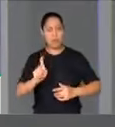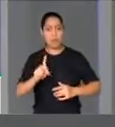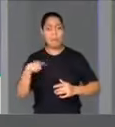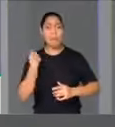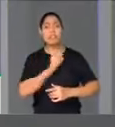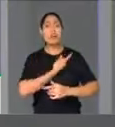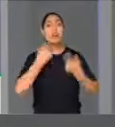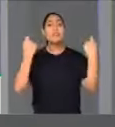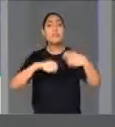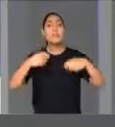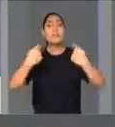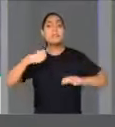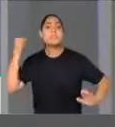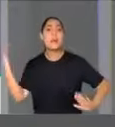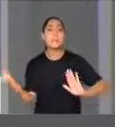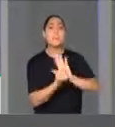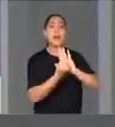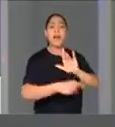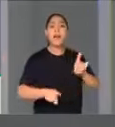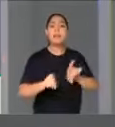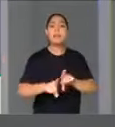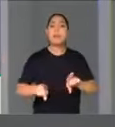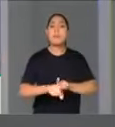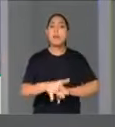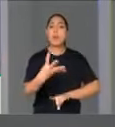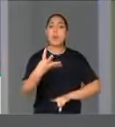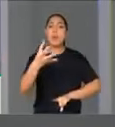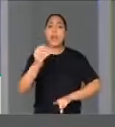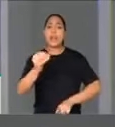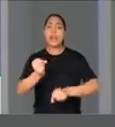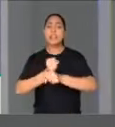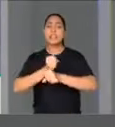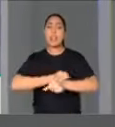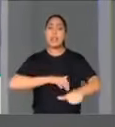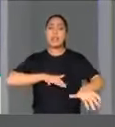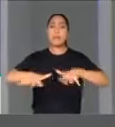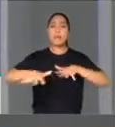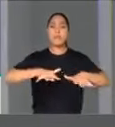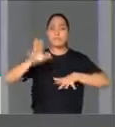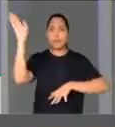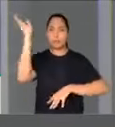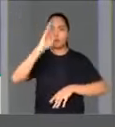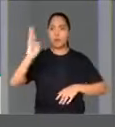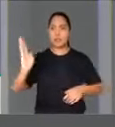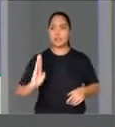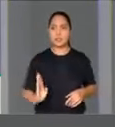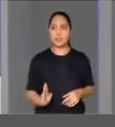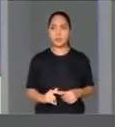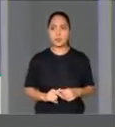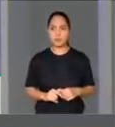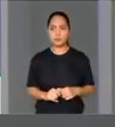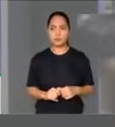precisa ter como marco os 40 anos do movimento LGBTI brasileiro, que